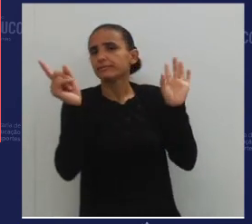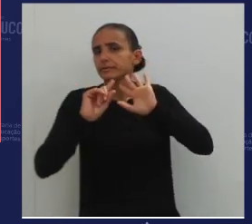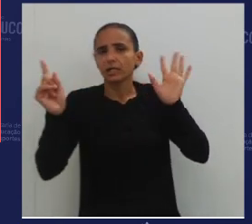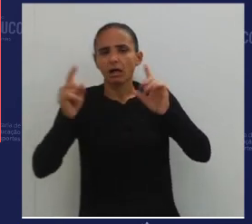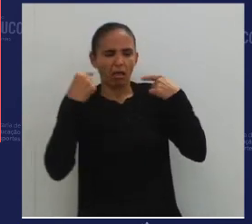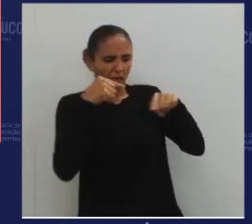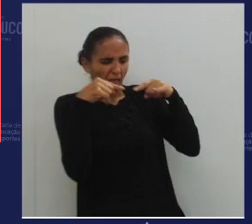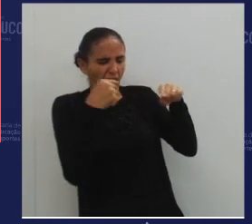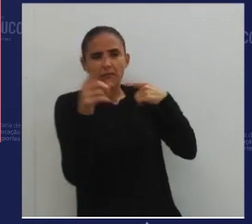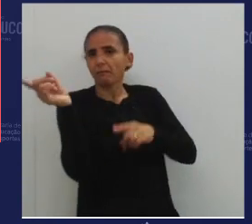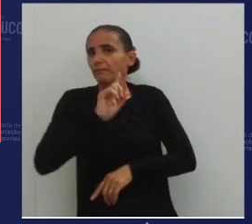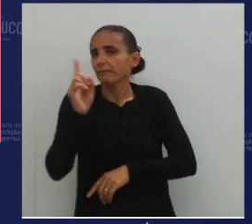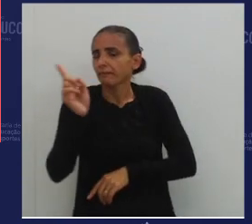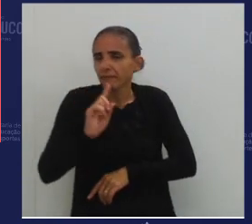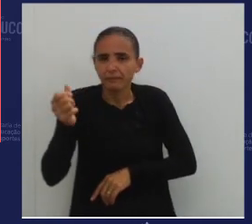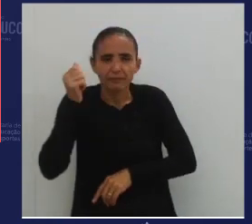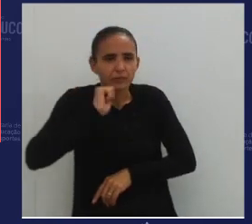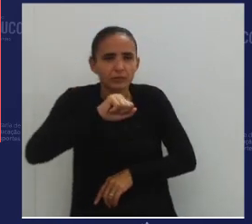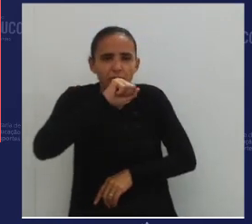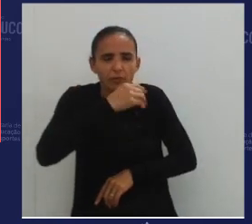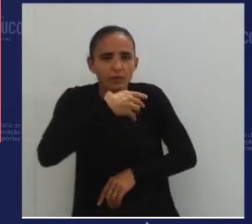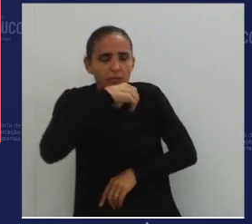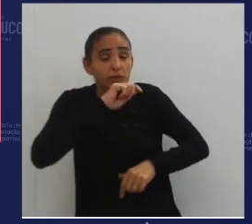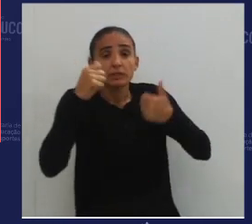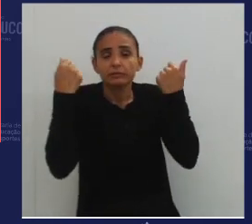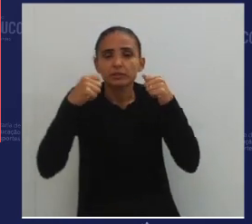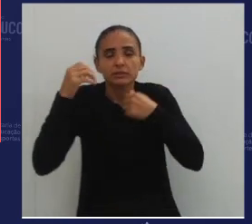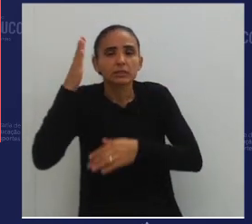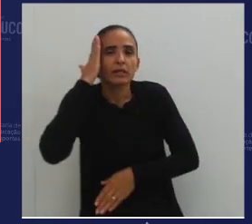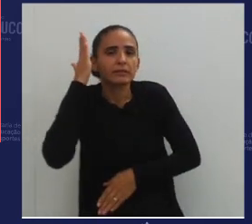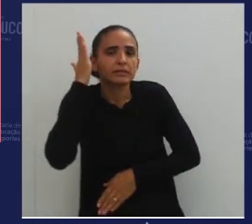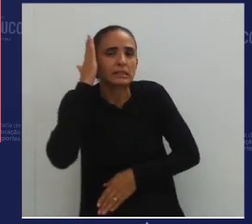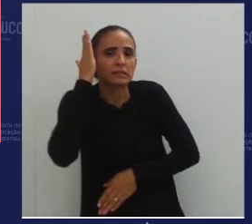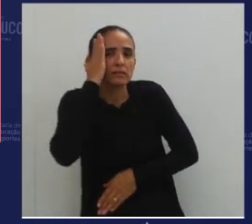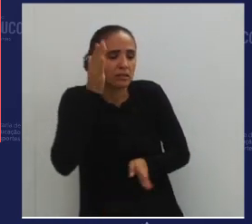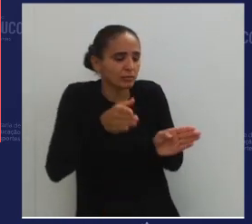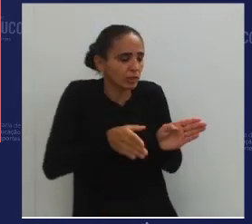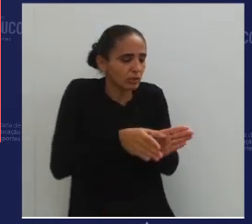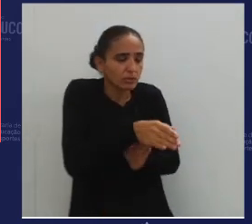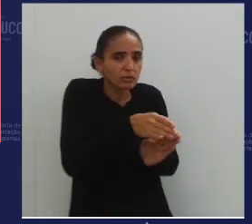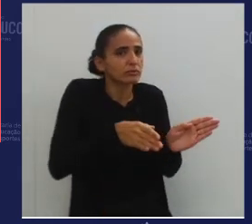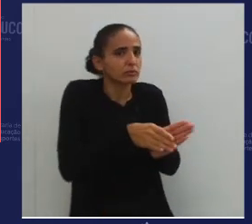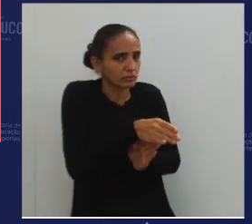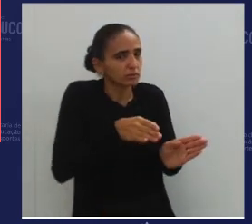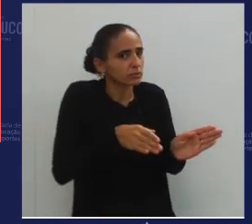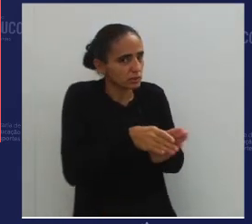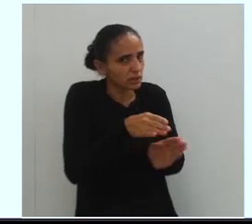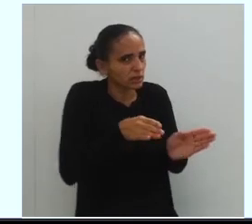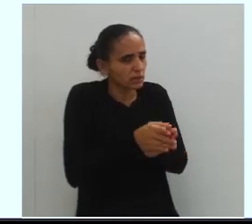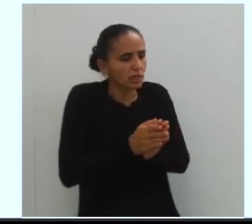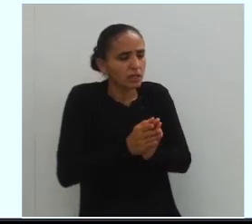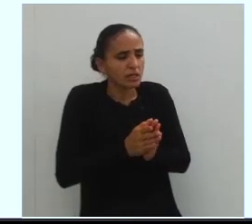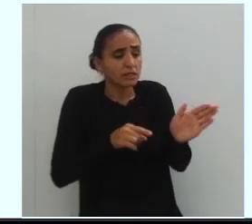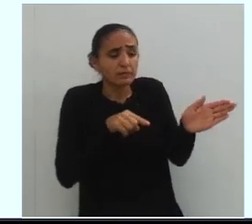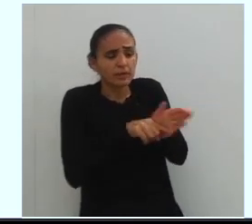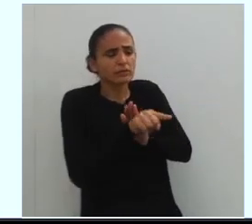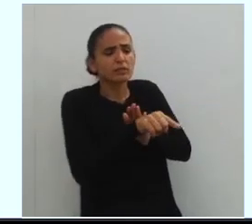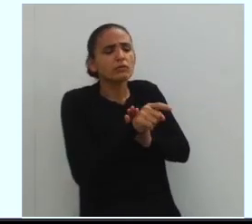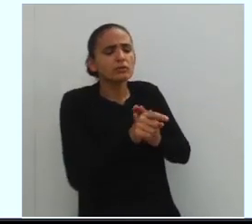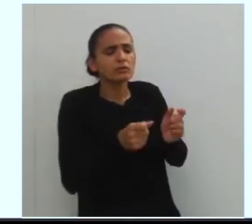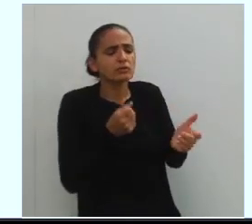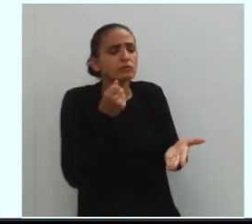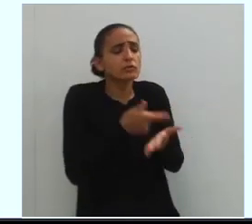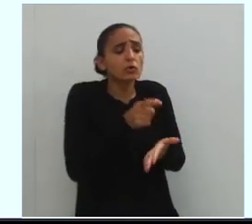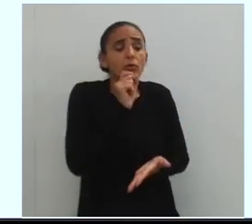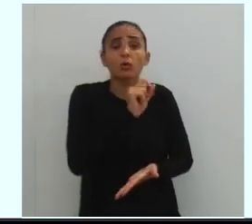os pais eles vão utilizar. Os pais têm que saber, na realidade, né? Como é que aquela droga está sendo adquirida, como é que aquela droga